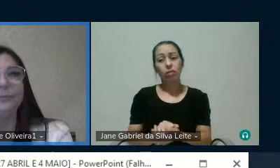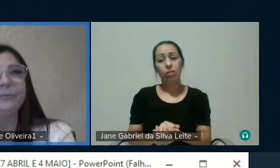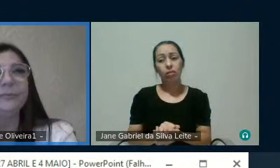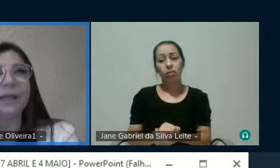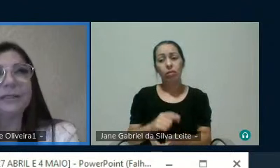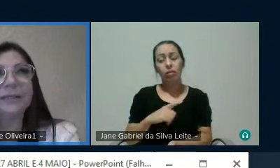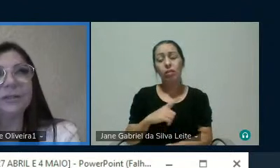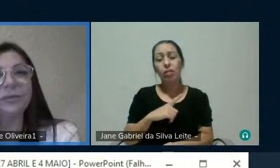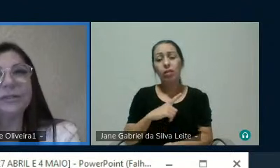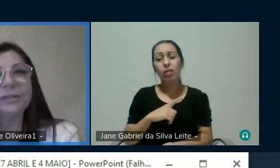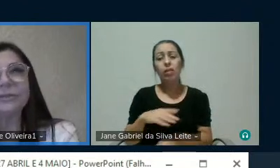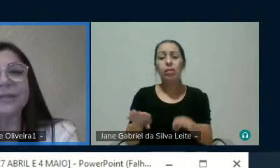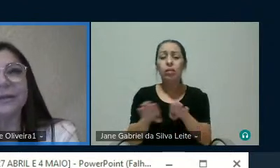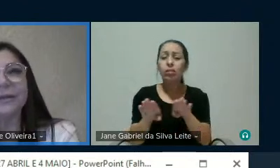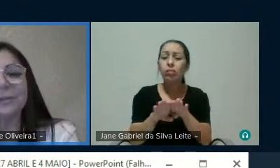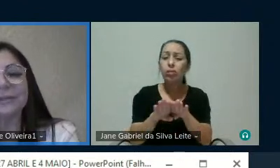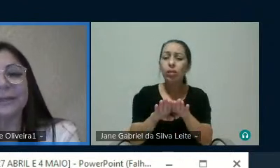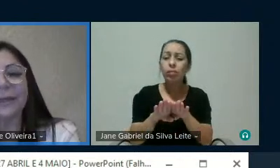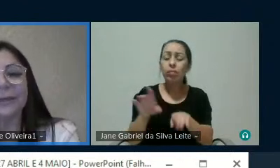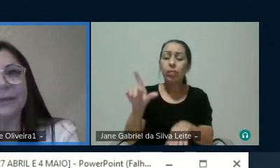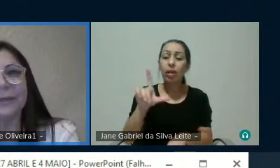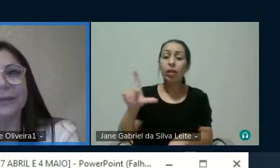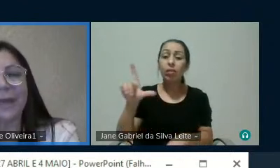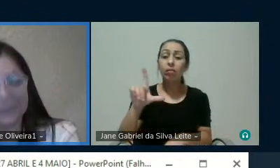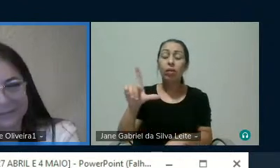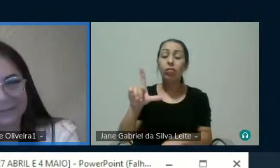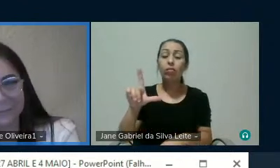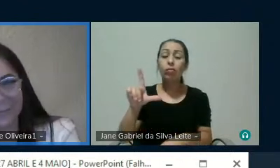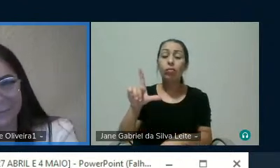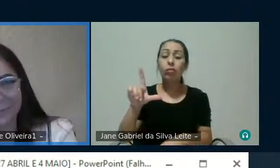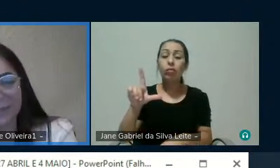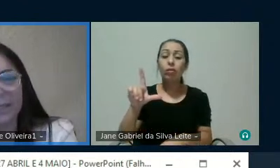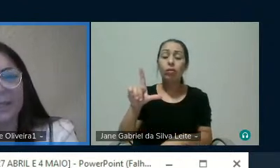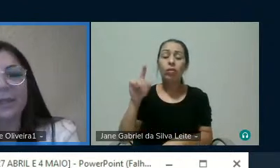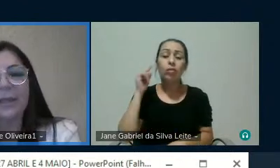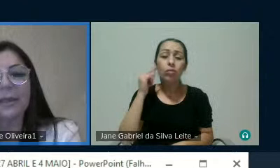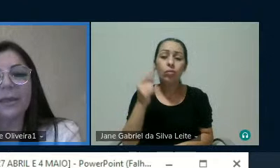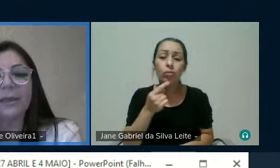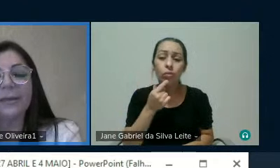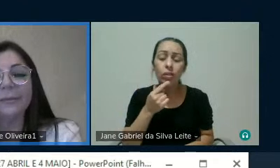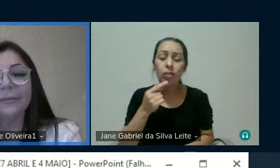da literatura surda LGBTQI+, também.